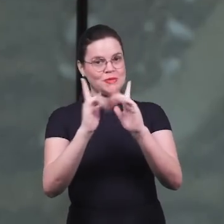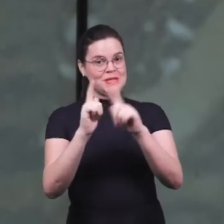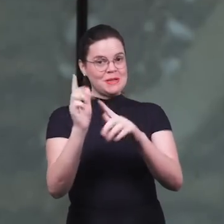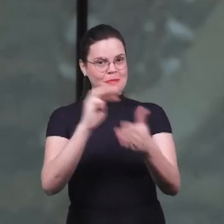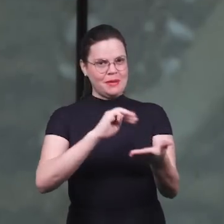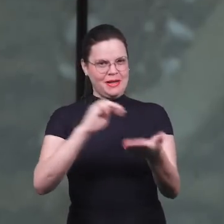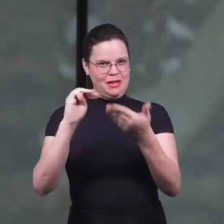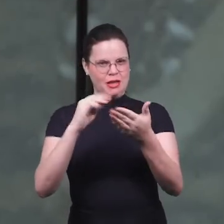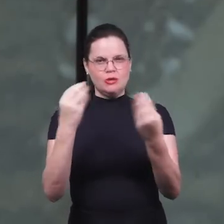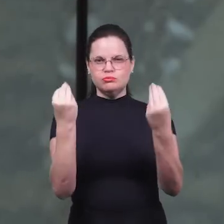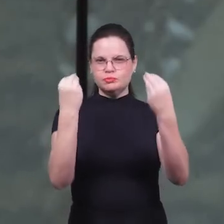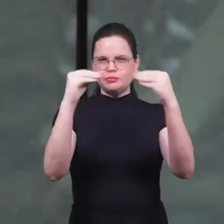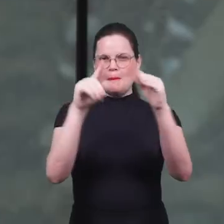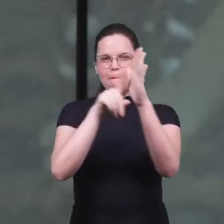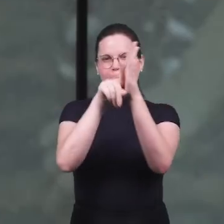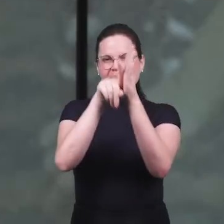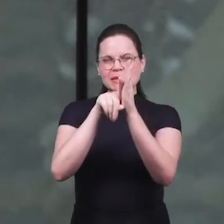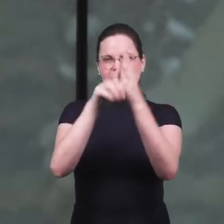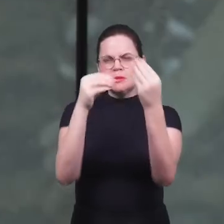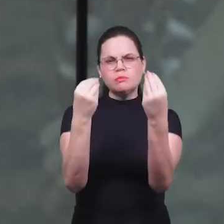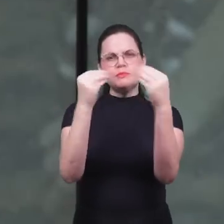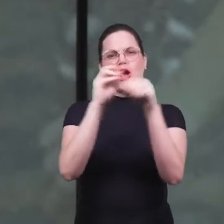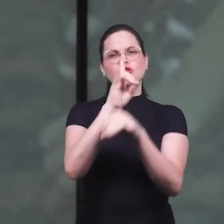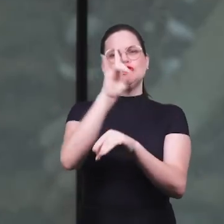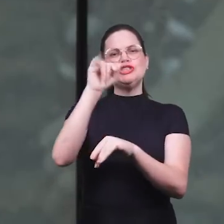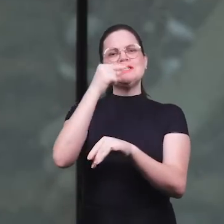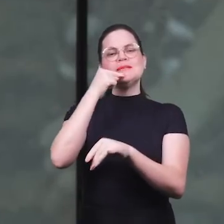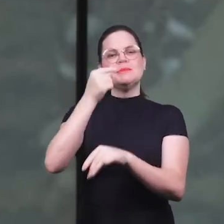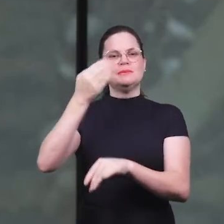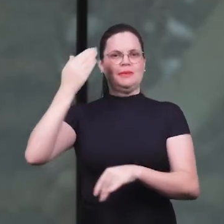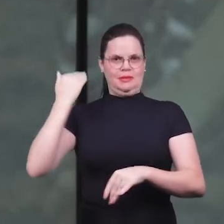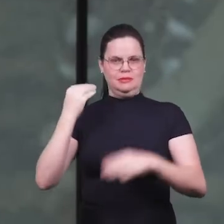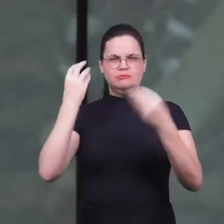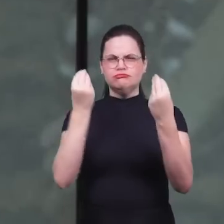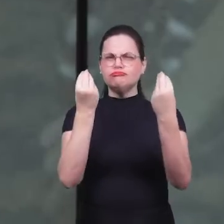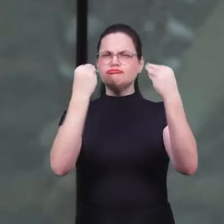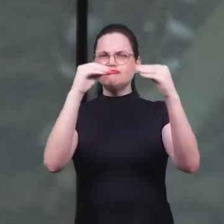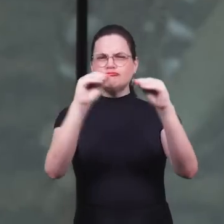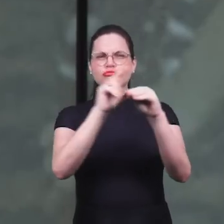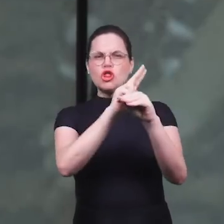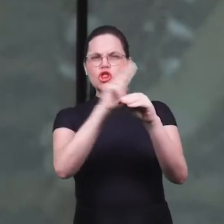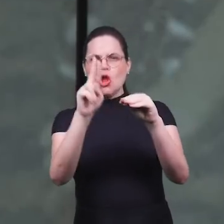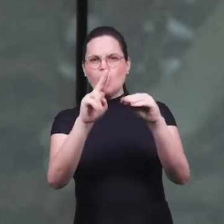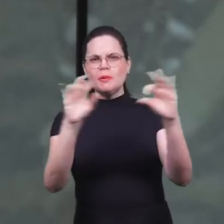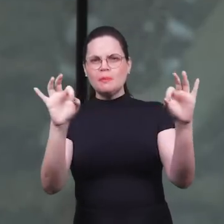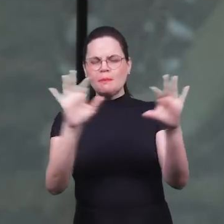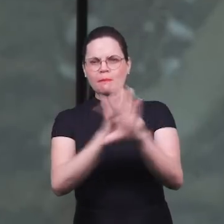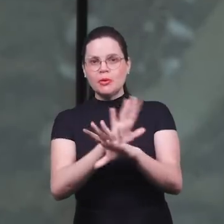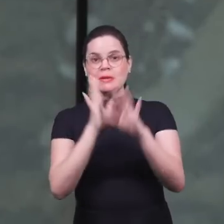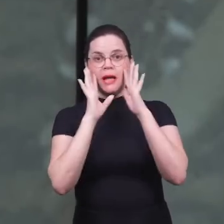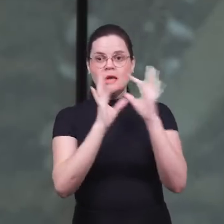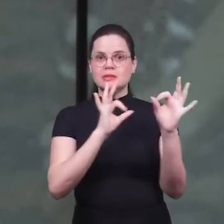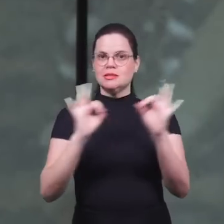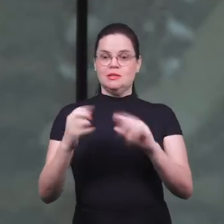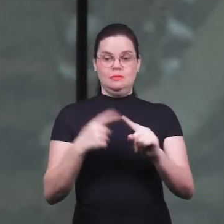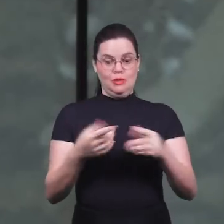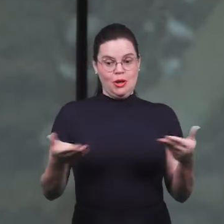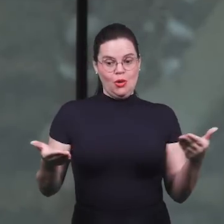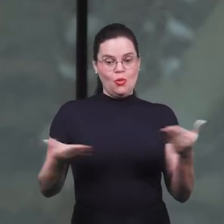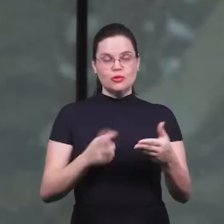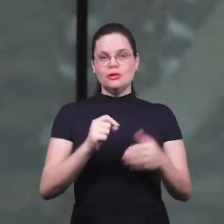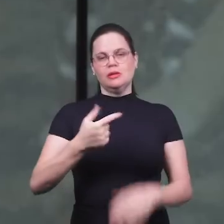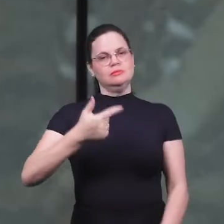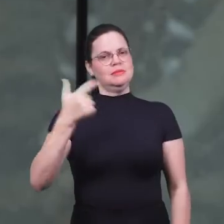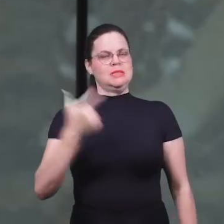e pega pela data da semana passada e assiste, porque esse aqui, que vai começar agora, que está começando agora,